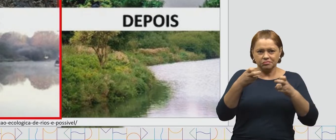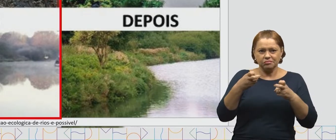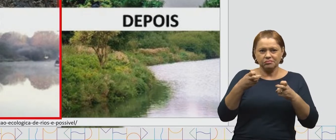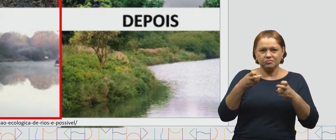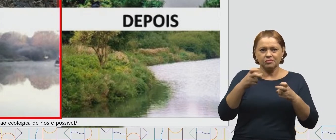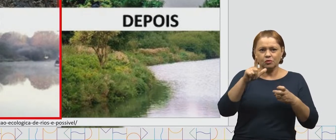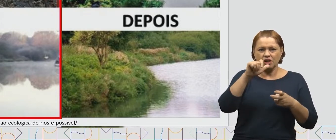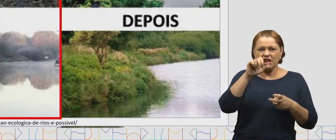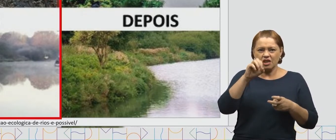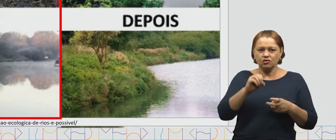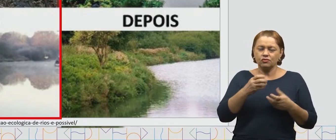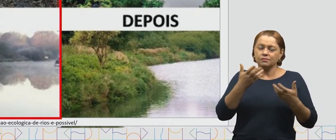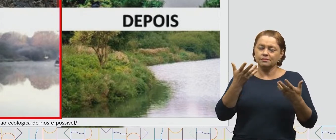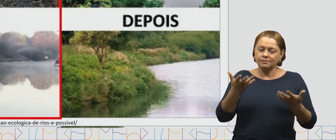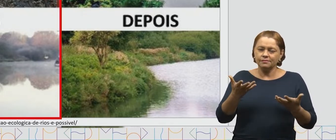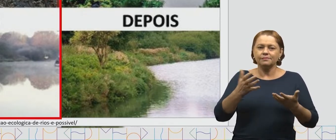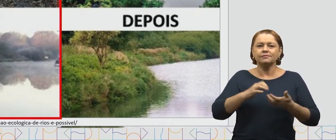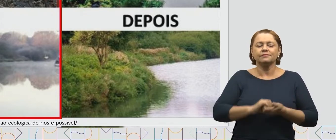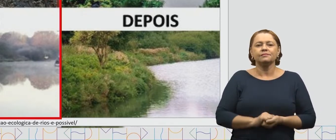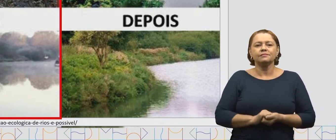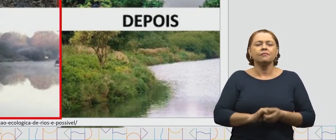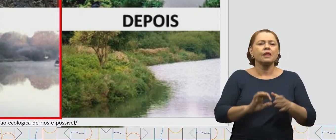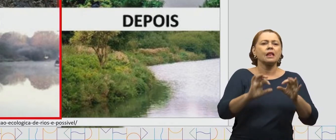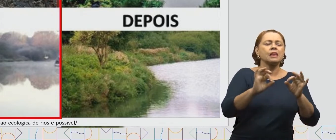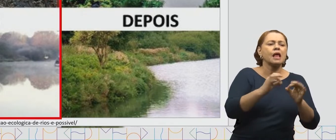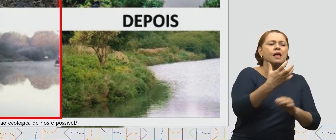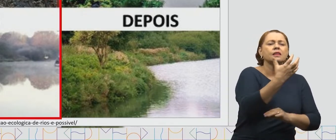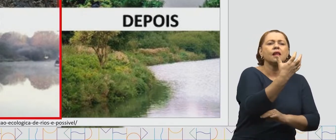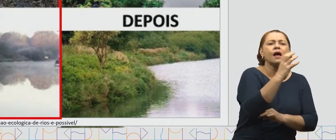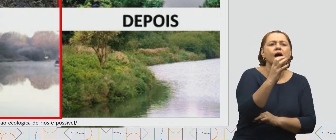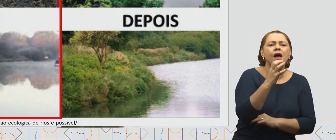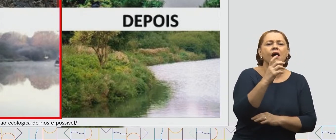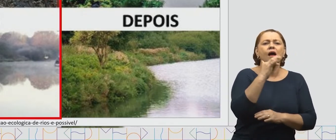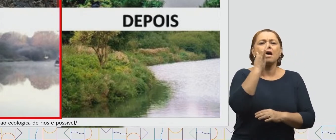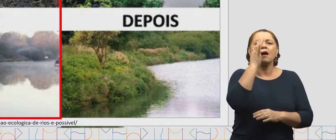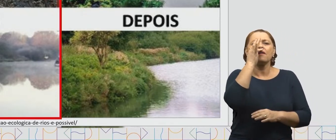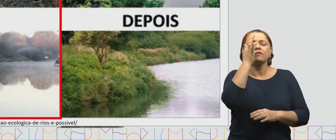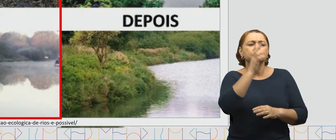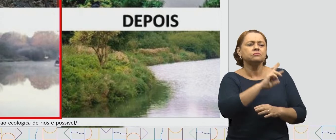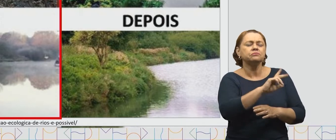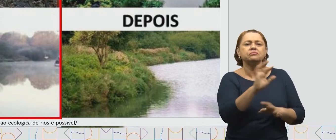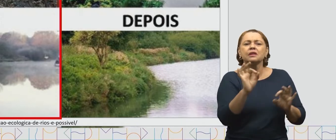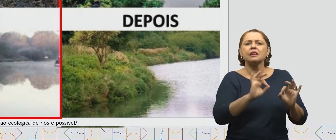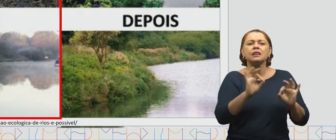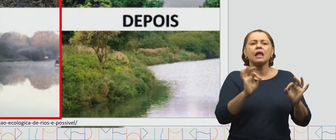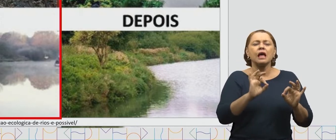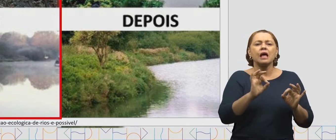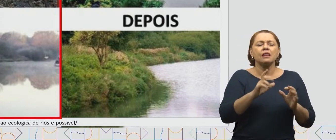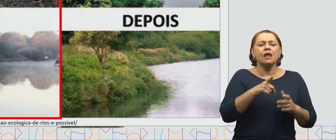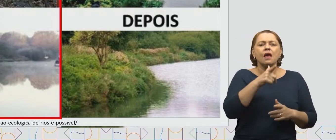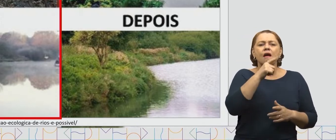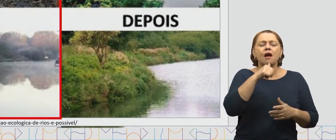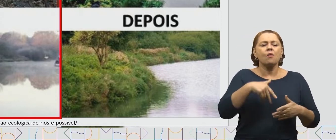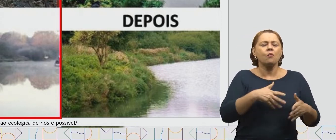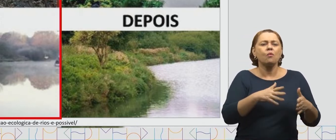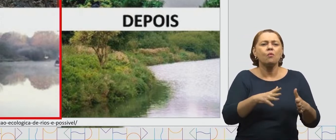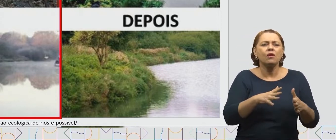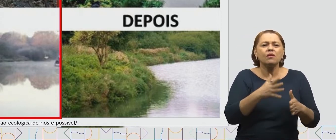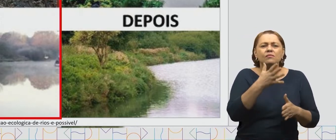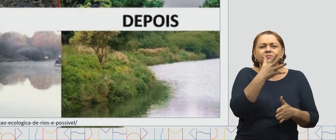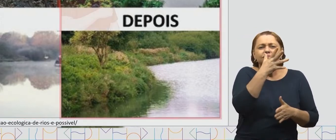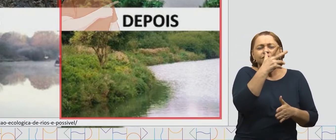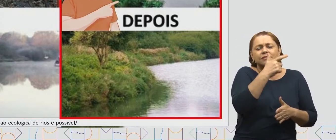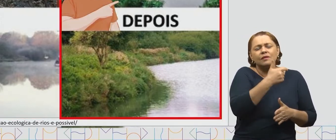resíduos boiando no rio e quase nenhuma vegetação na sua margem. Um rio praticamente morto. Já no